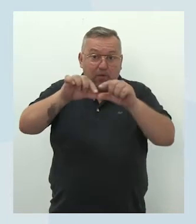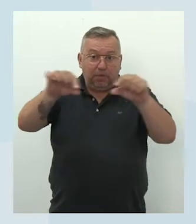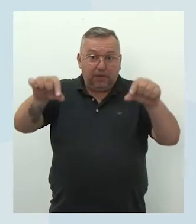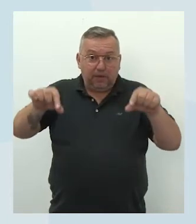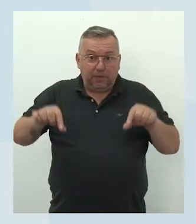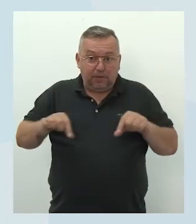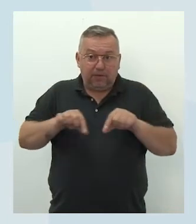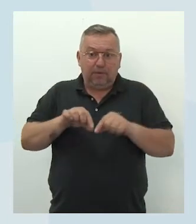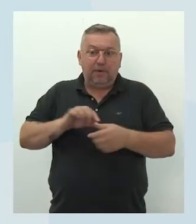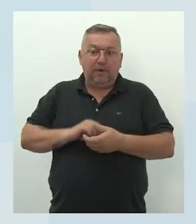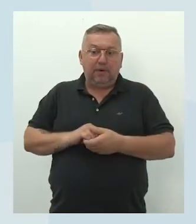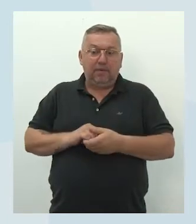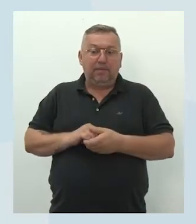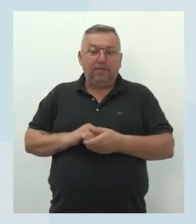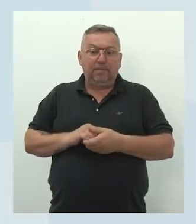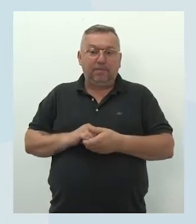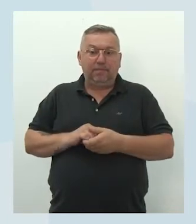de perímetro?